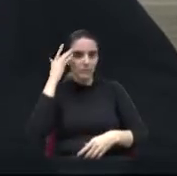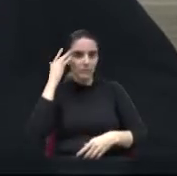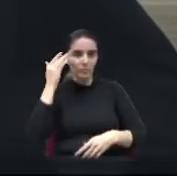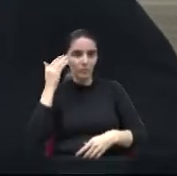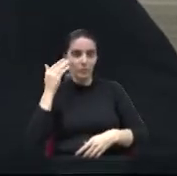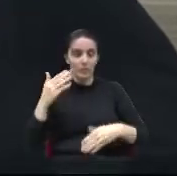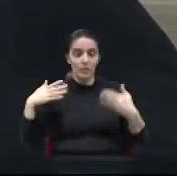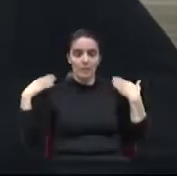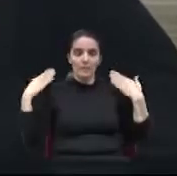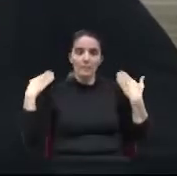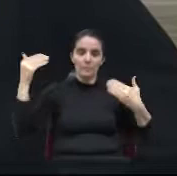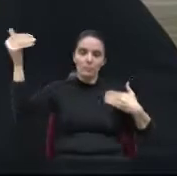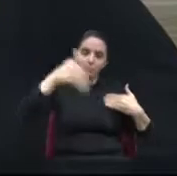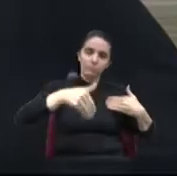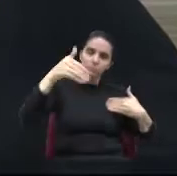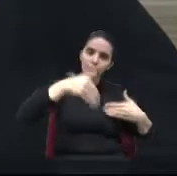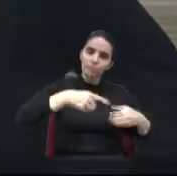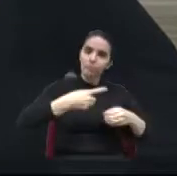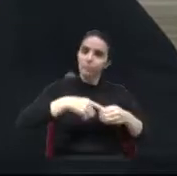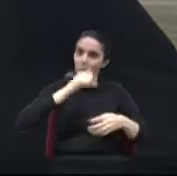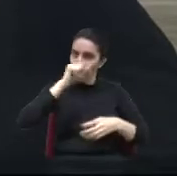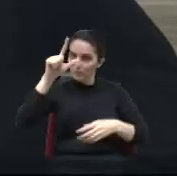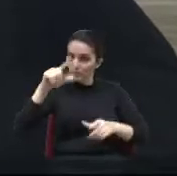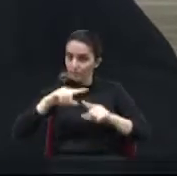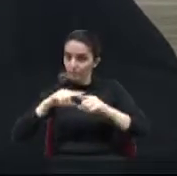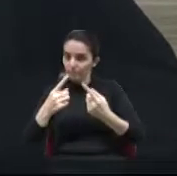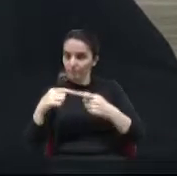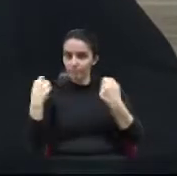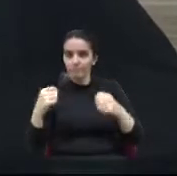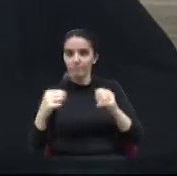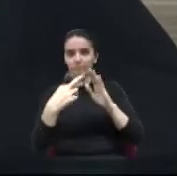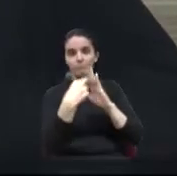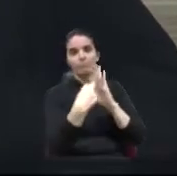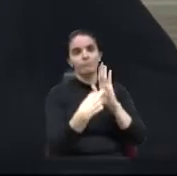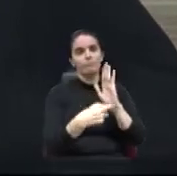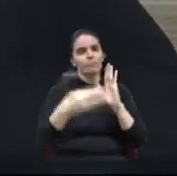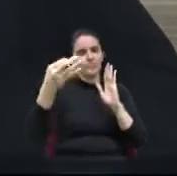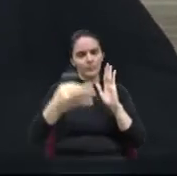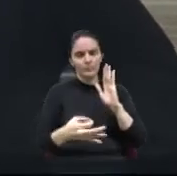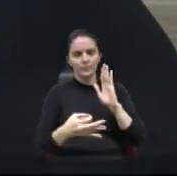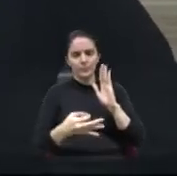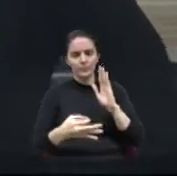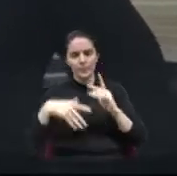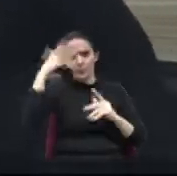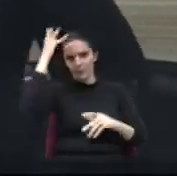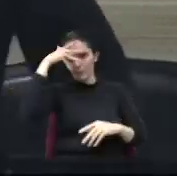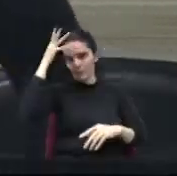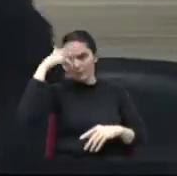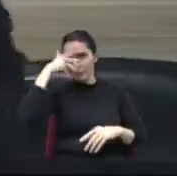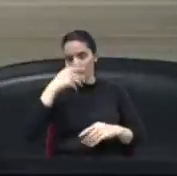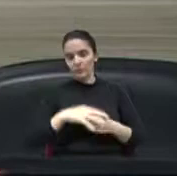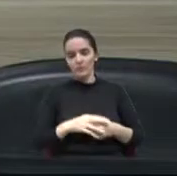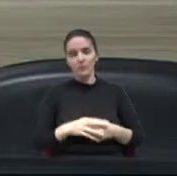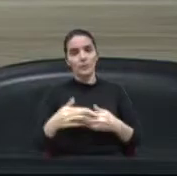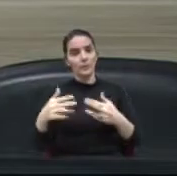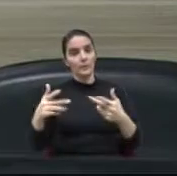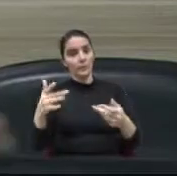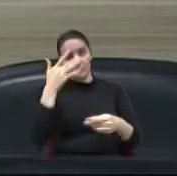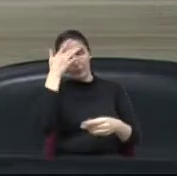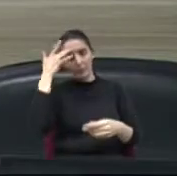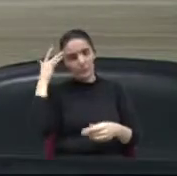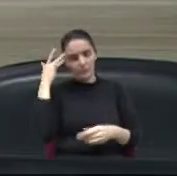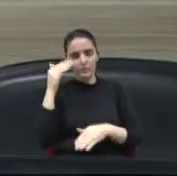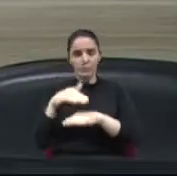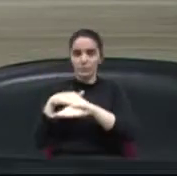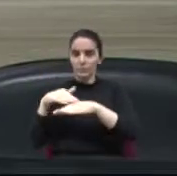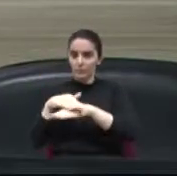referente a isso, mas precisa ter uma regulamentação. Tenho recebido diversas pessoas no gabinete